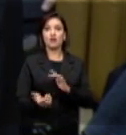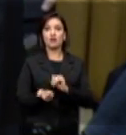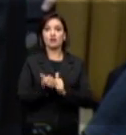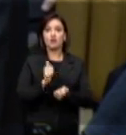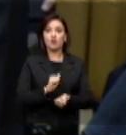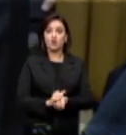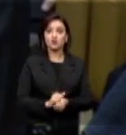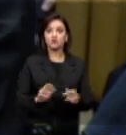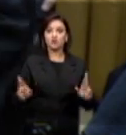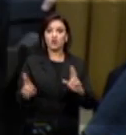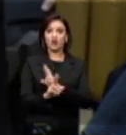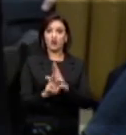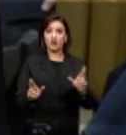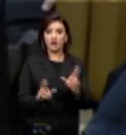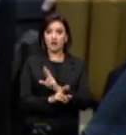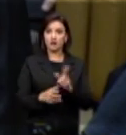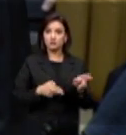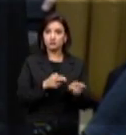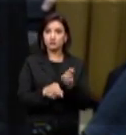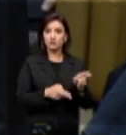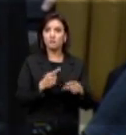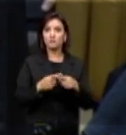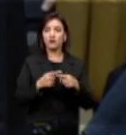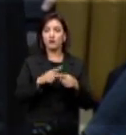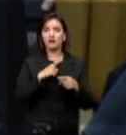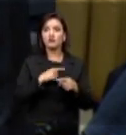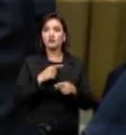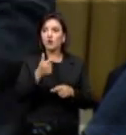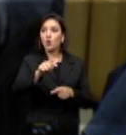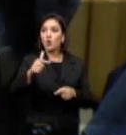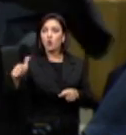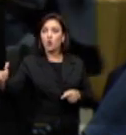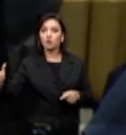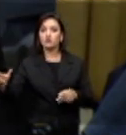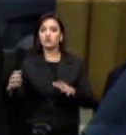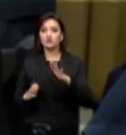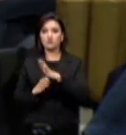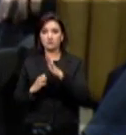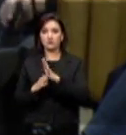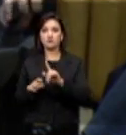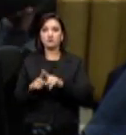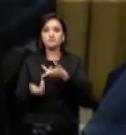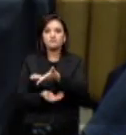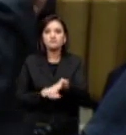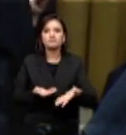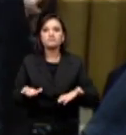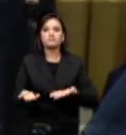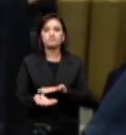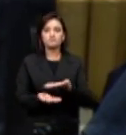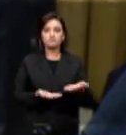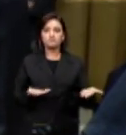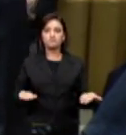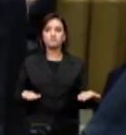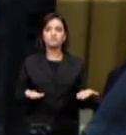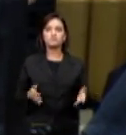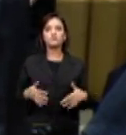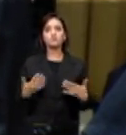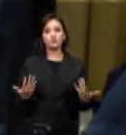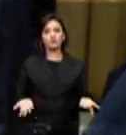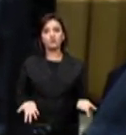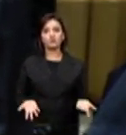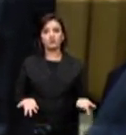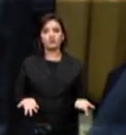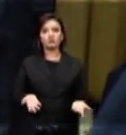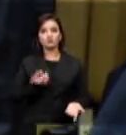férrea, de modo que ela possa ser compartilhada com outras concessionárias. Então, outro benefício da prorrogação da Malha Paulista é esse,